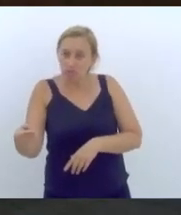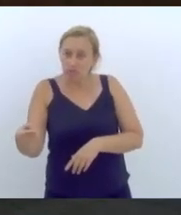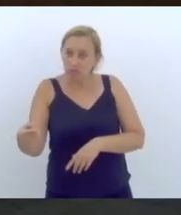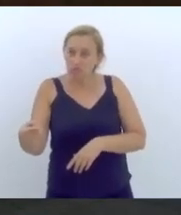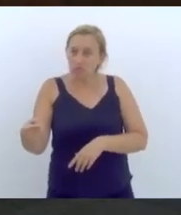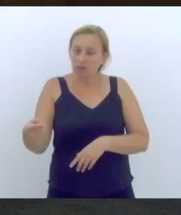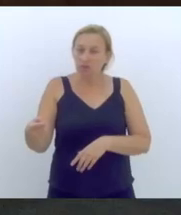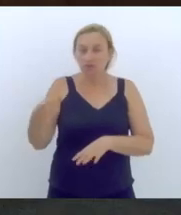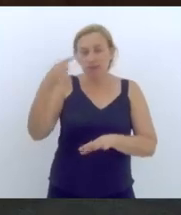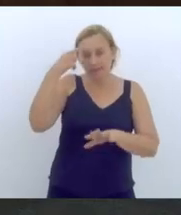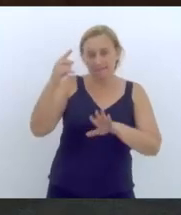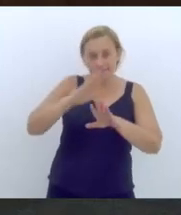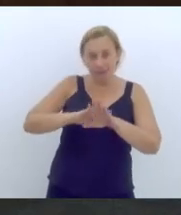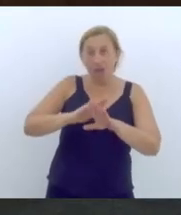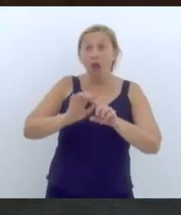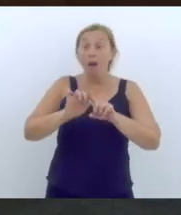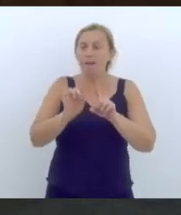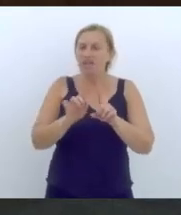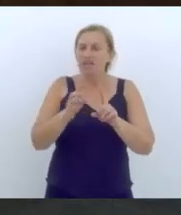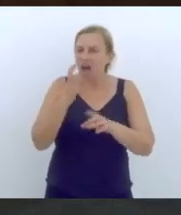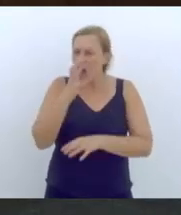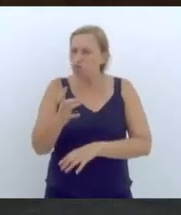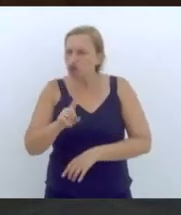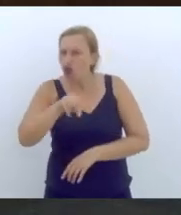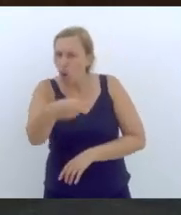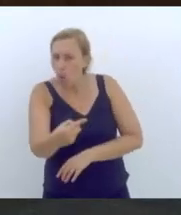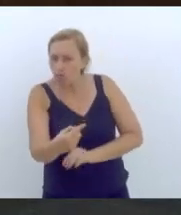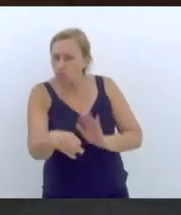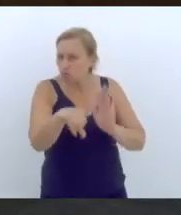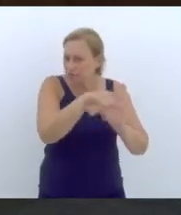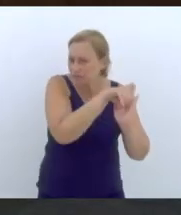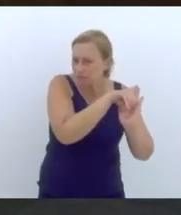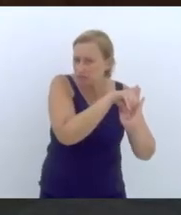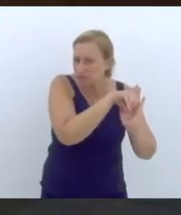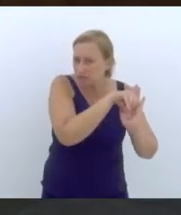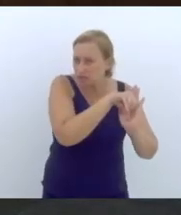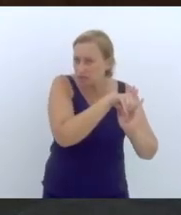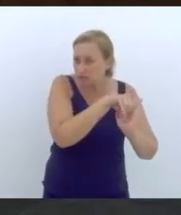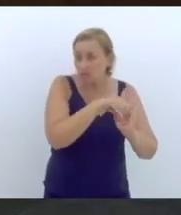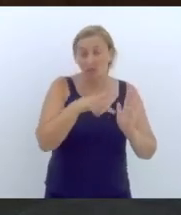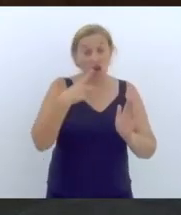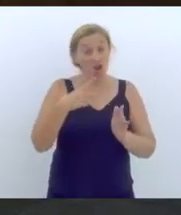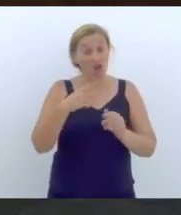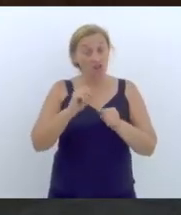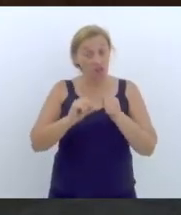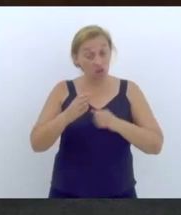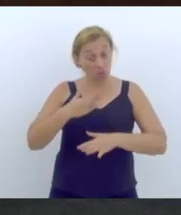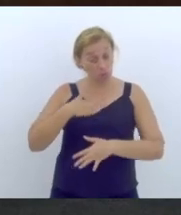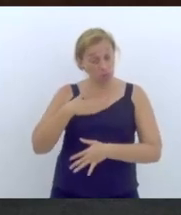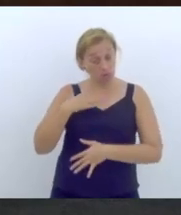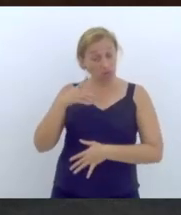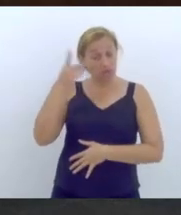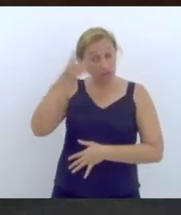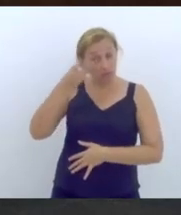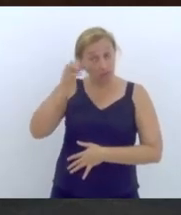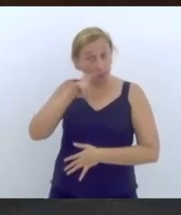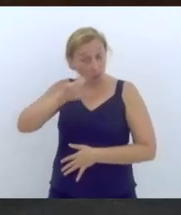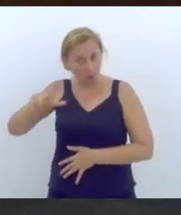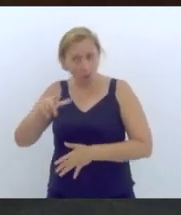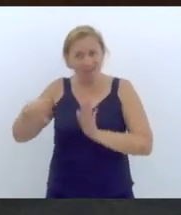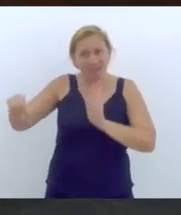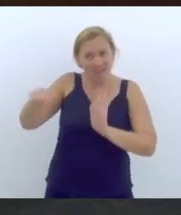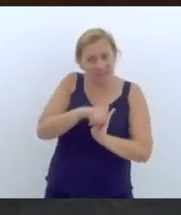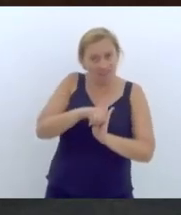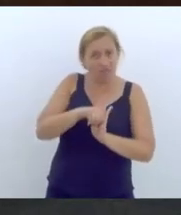expor as suas ideias. Agora, acusar outro de cometimento de crime, como fez comigo, como fez com o deputado Pobel, é crime na